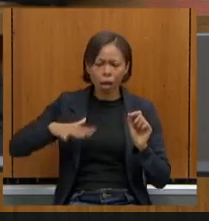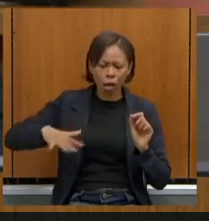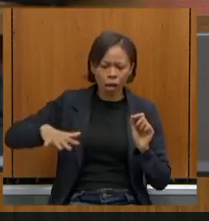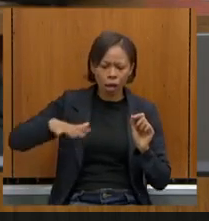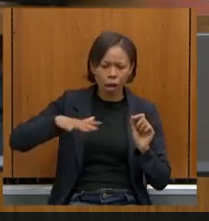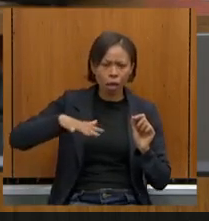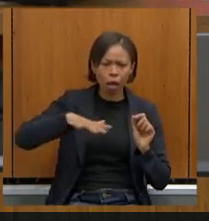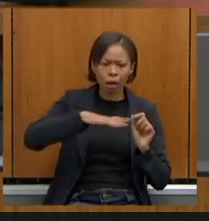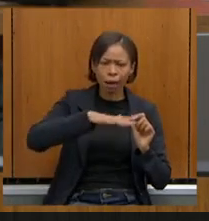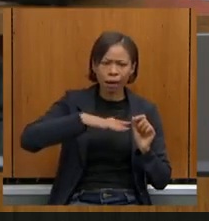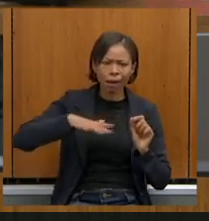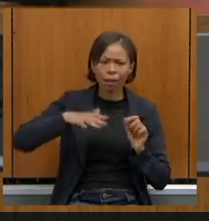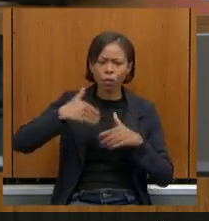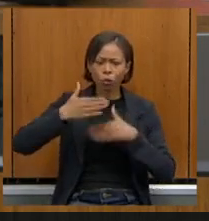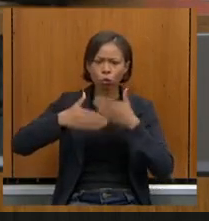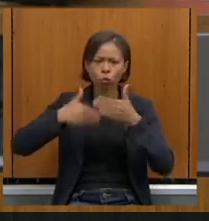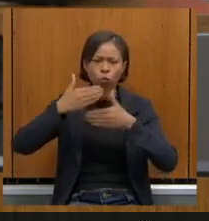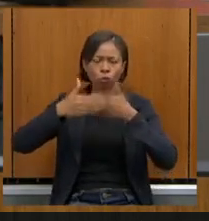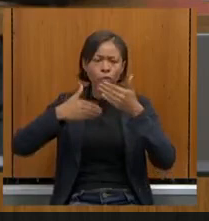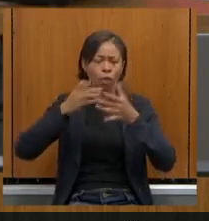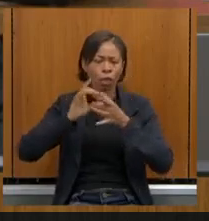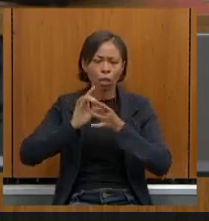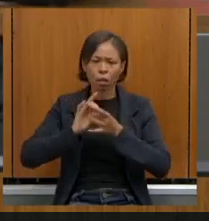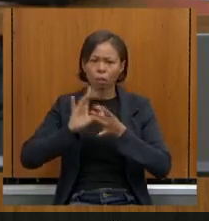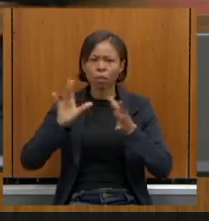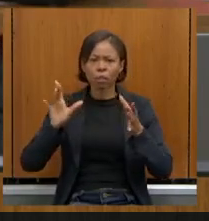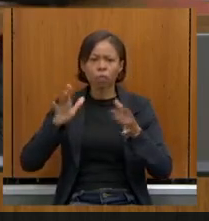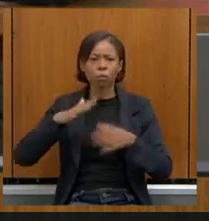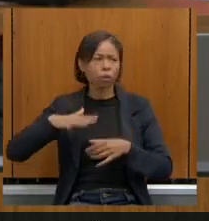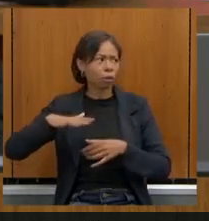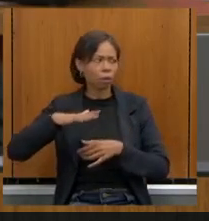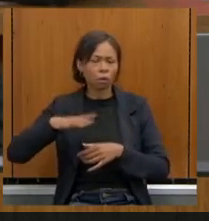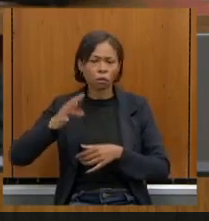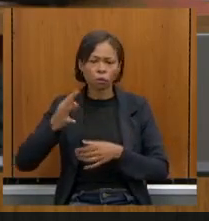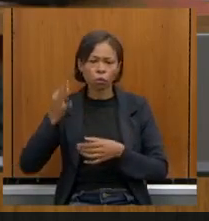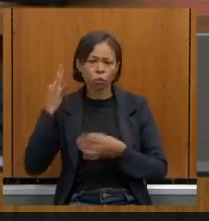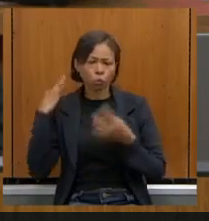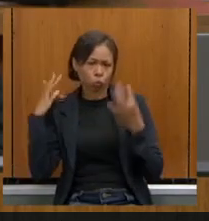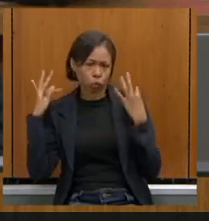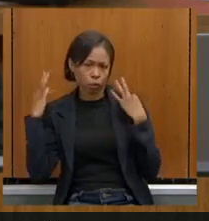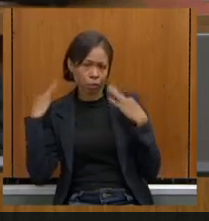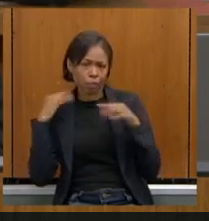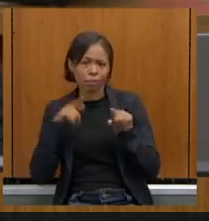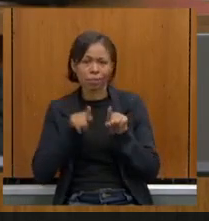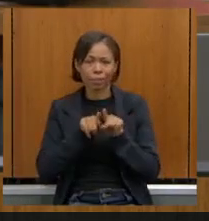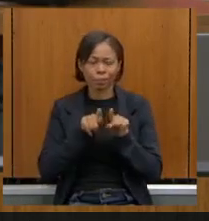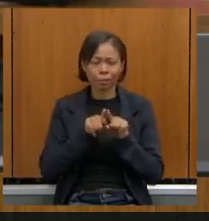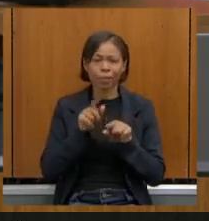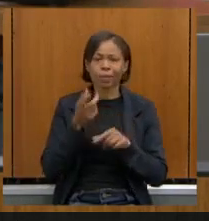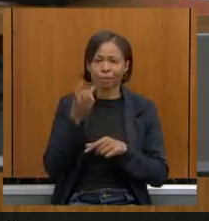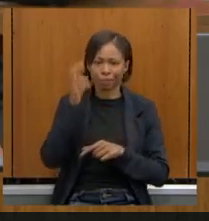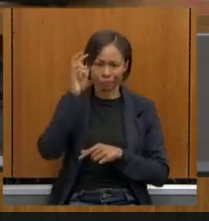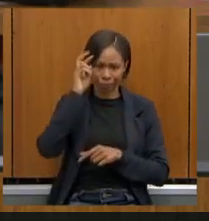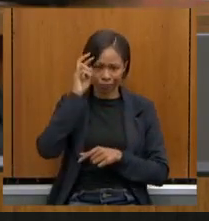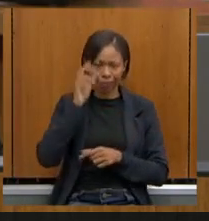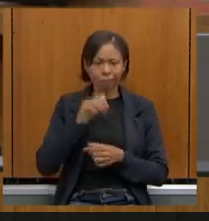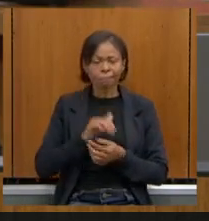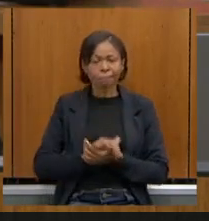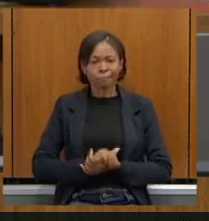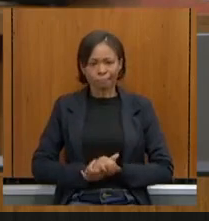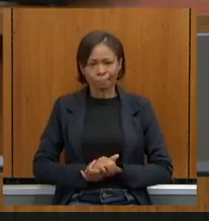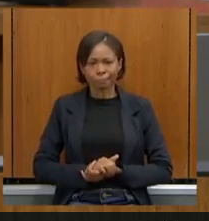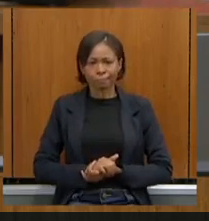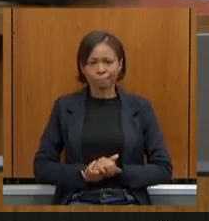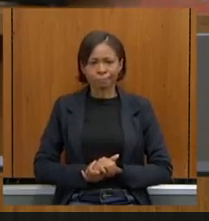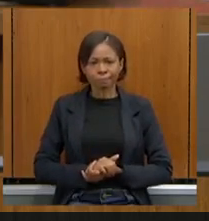desenvolver o mercado do turismo e também a cultura para ter mais acesso. Bom, eu queria